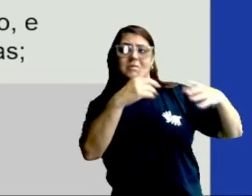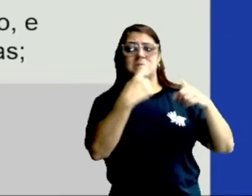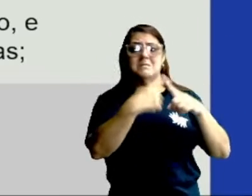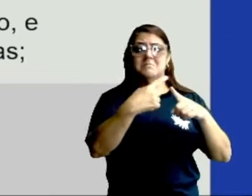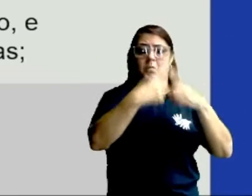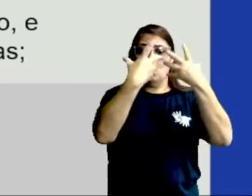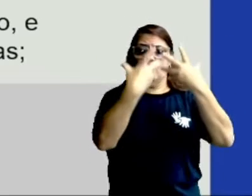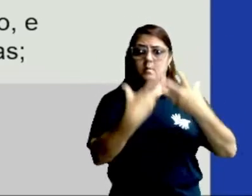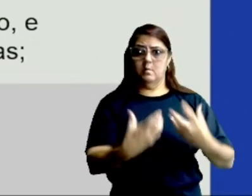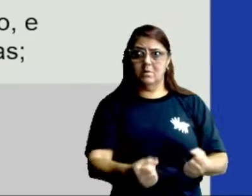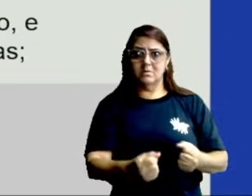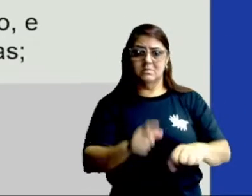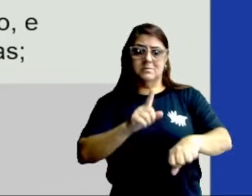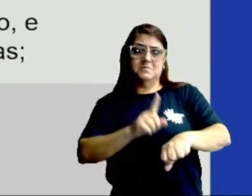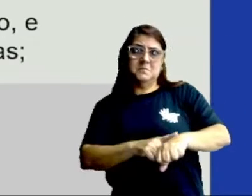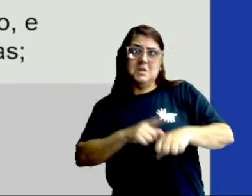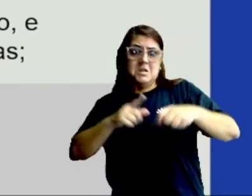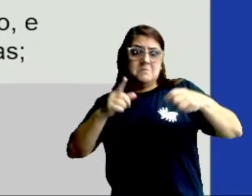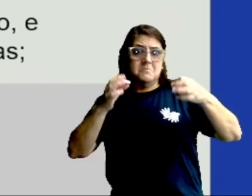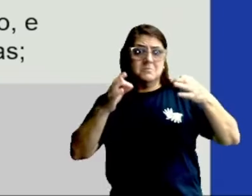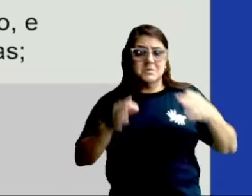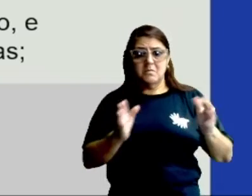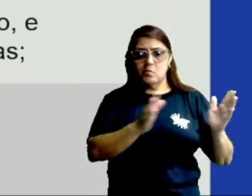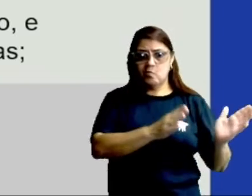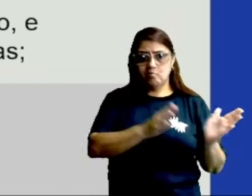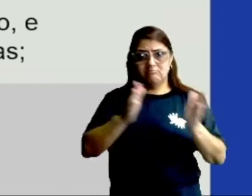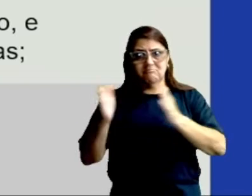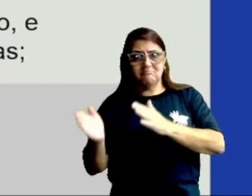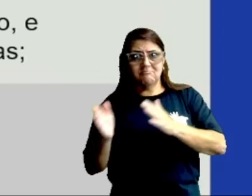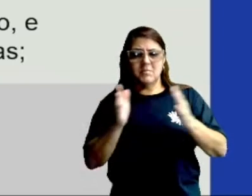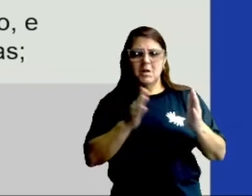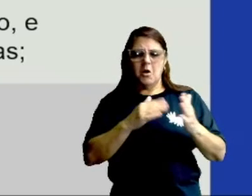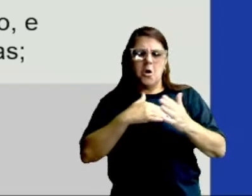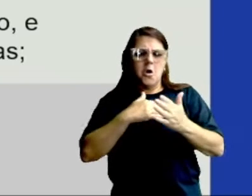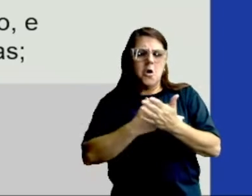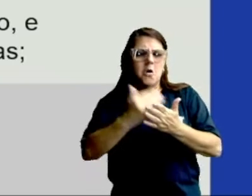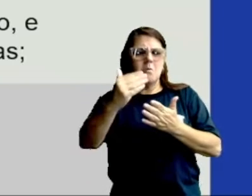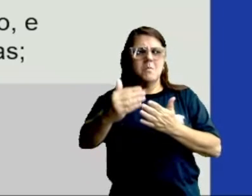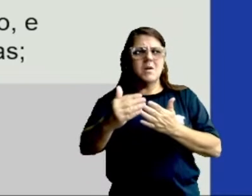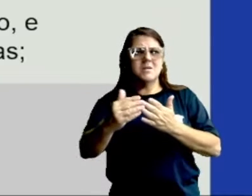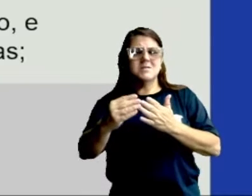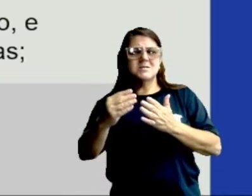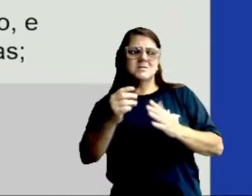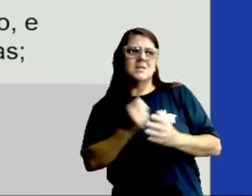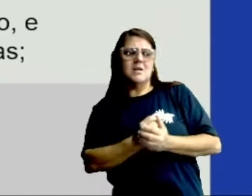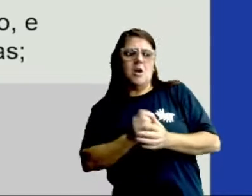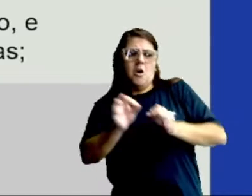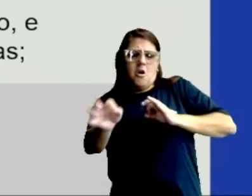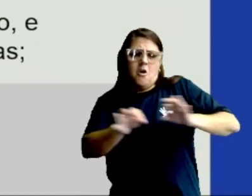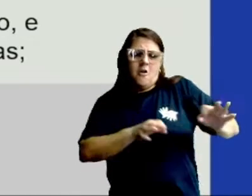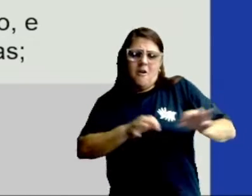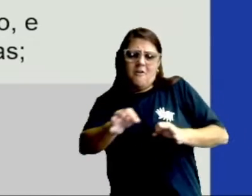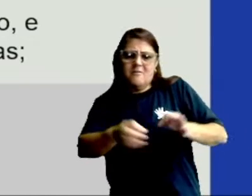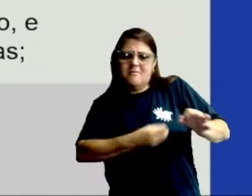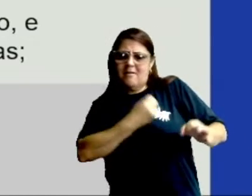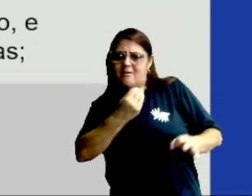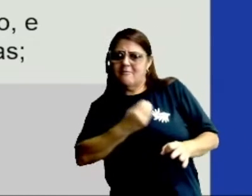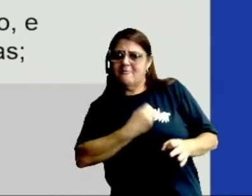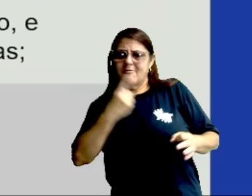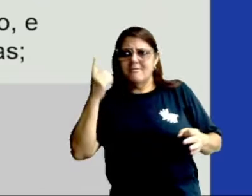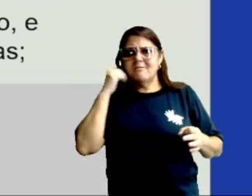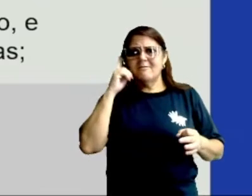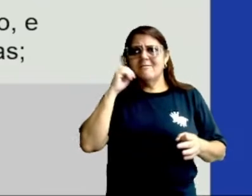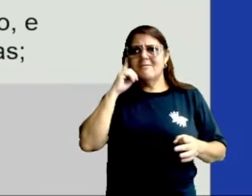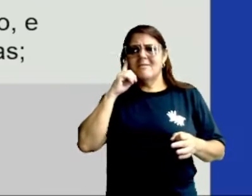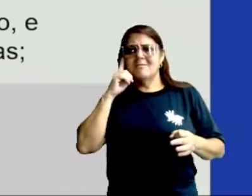dessas enchentes a partir dessas secas eles começam a desenvolver técnicas eles começam a organizar a vida cotidiana